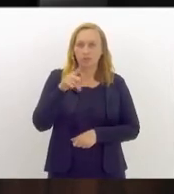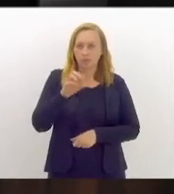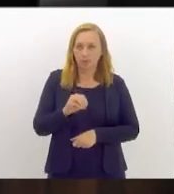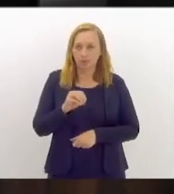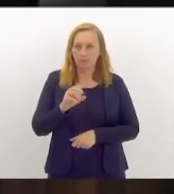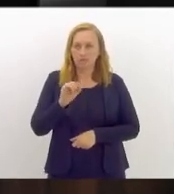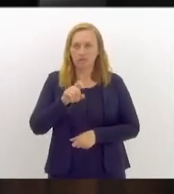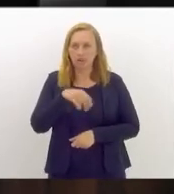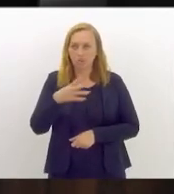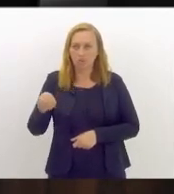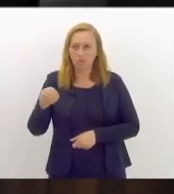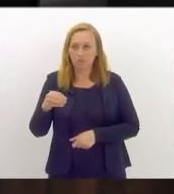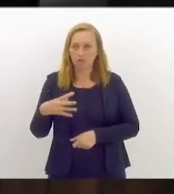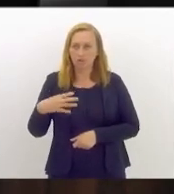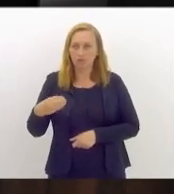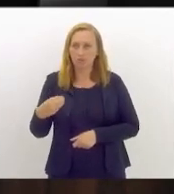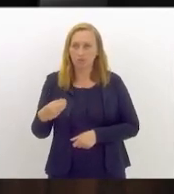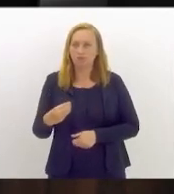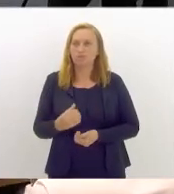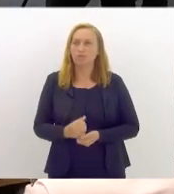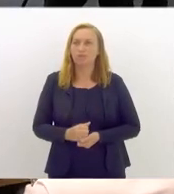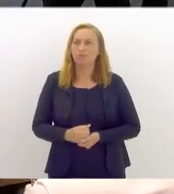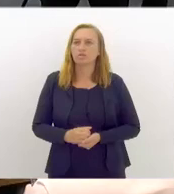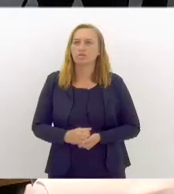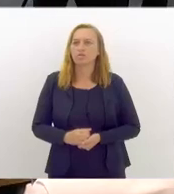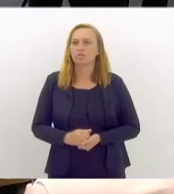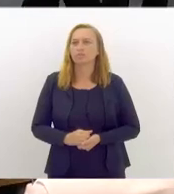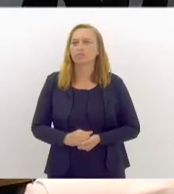Salomão filho por favor